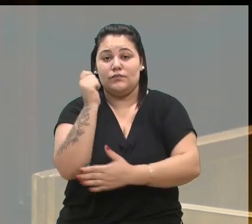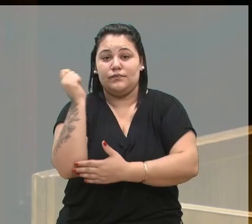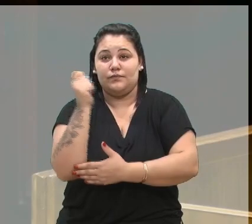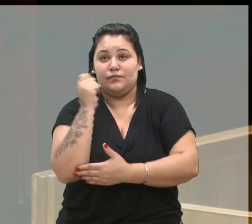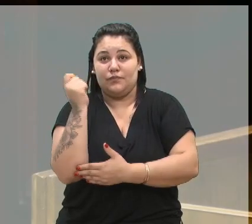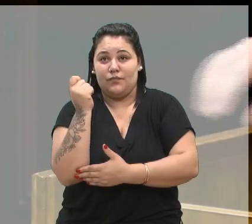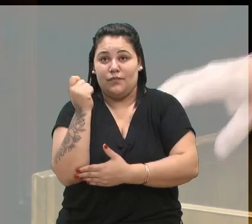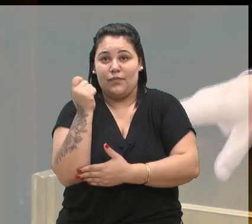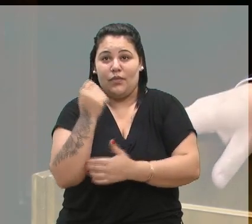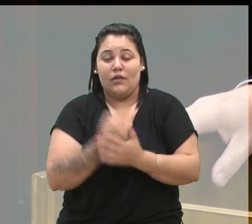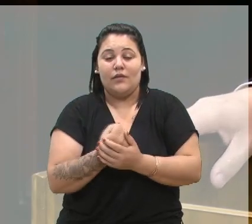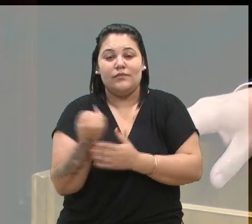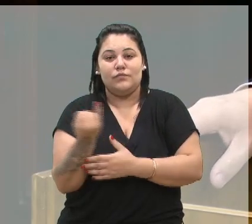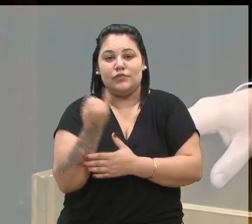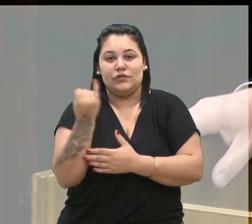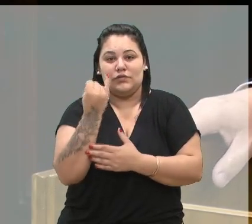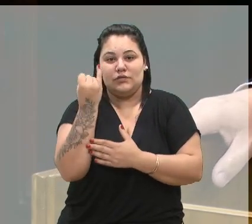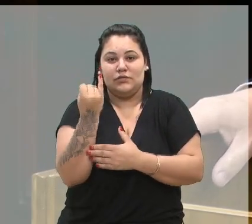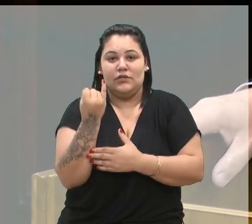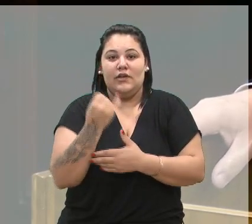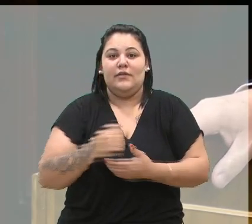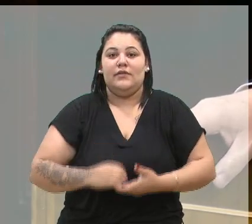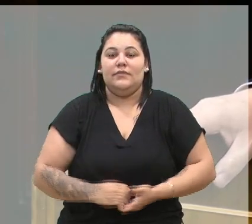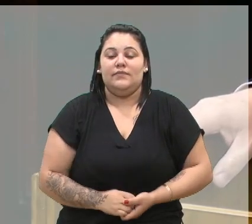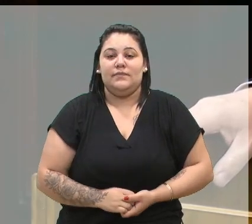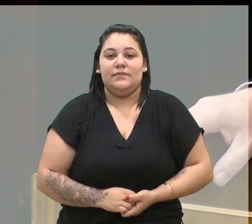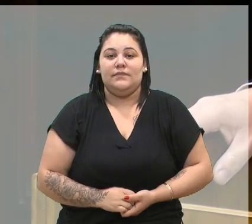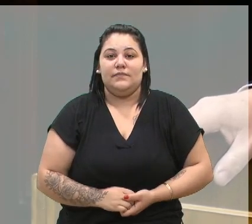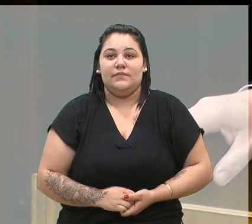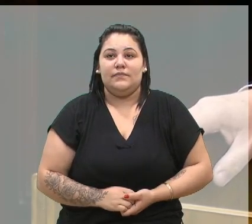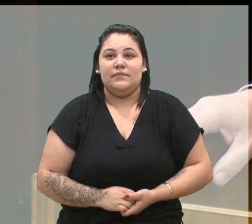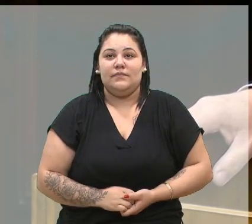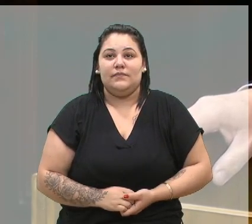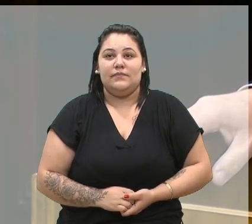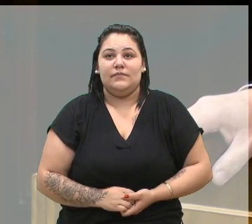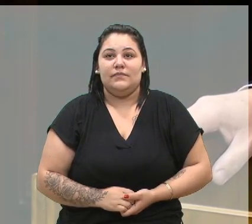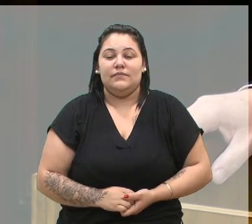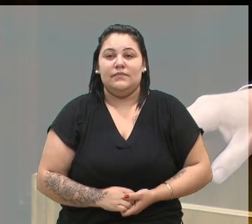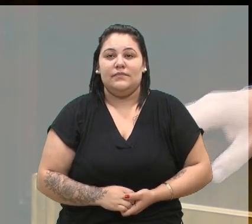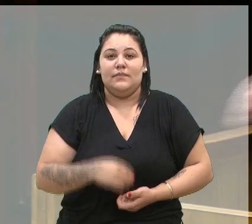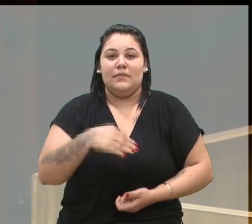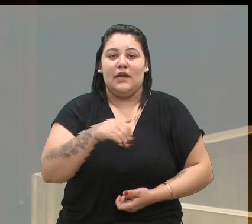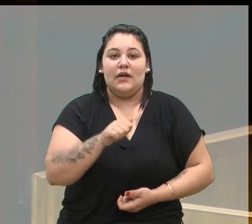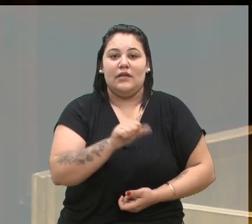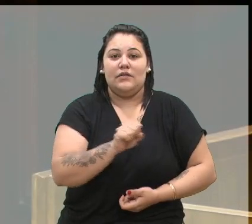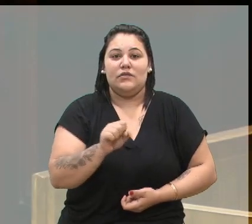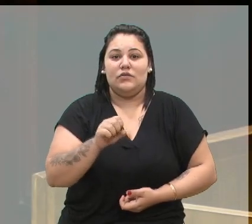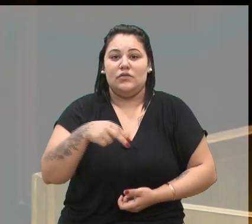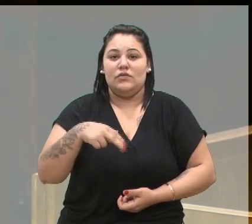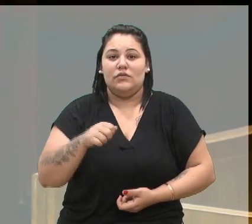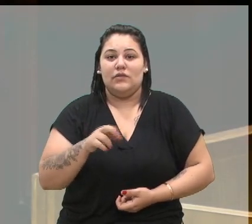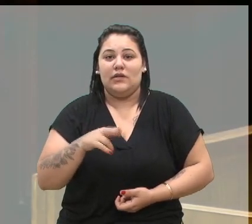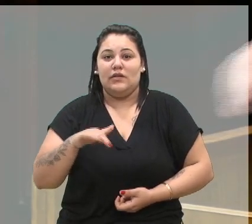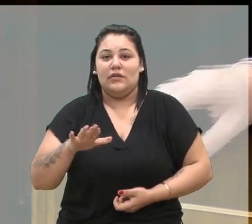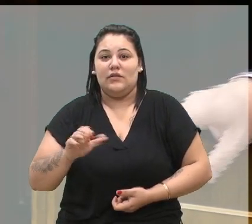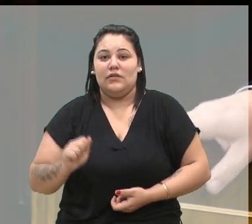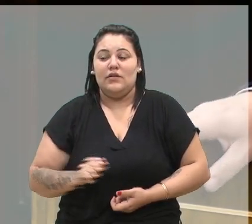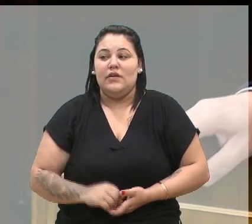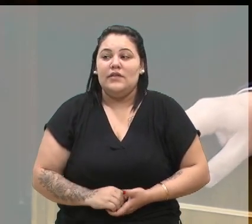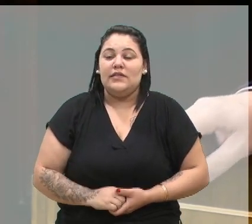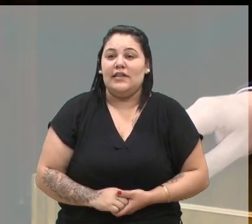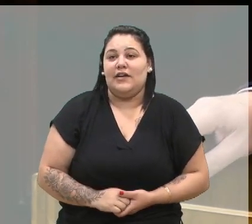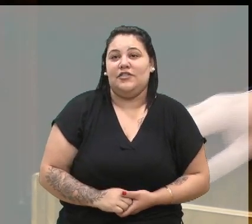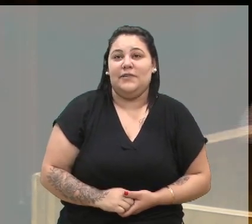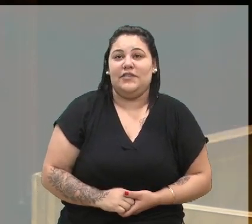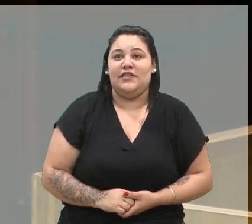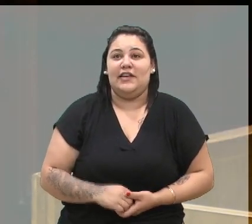importante instituição da maçonaria gaúcha, que no último dia 30 de março completou